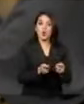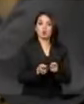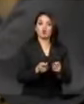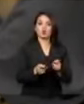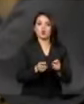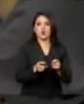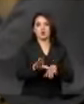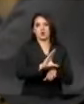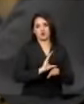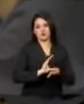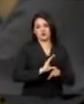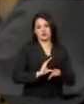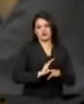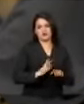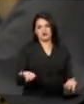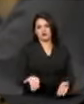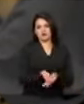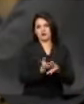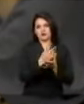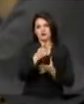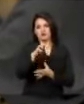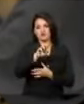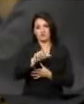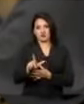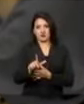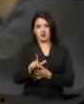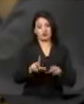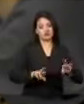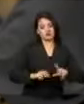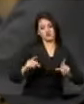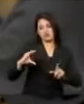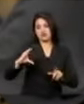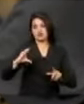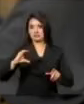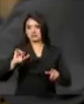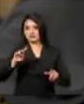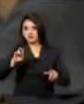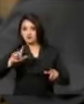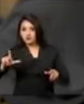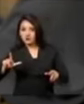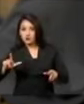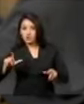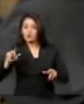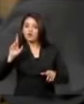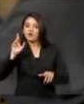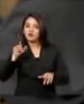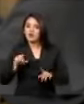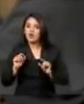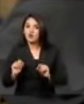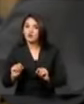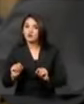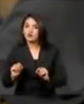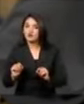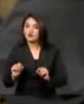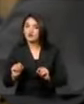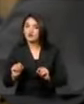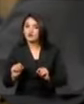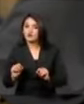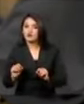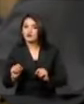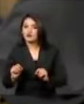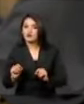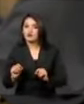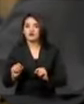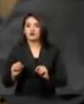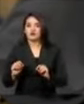penal. Ao contrário do processo civil, ministro Fux, cuja perspectiva de efetividade é a da satisfação